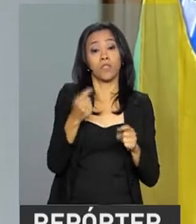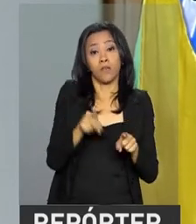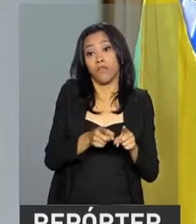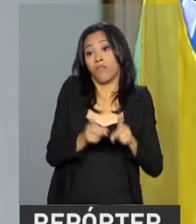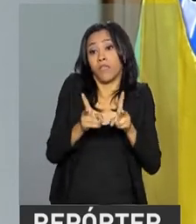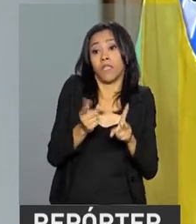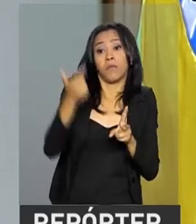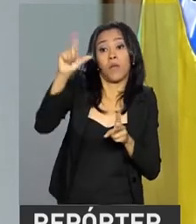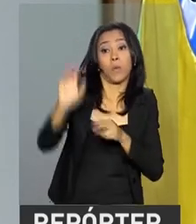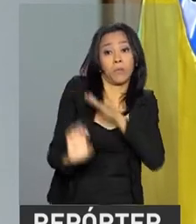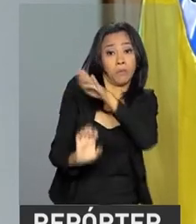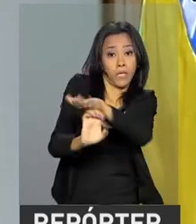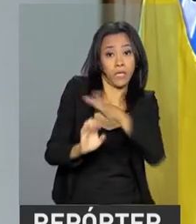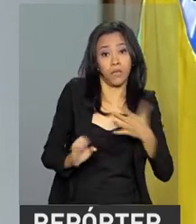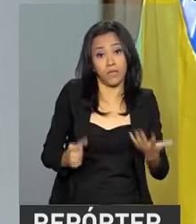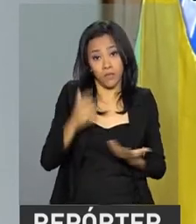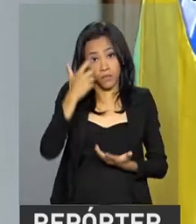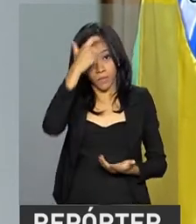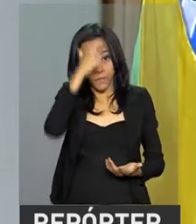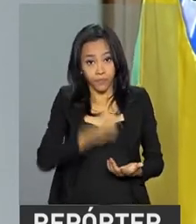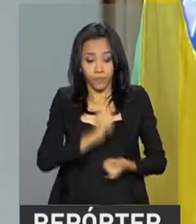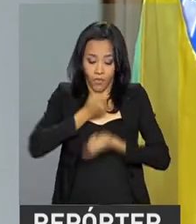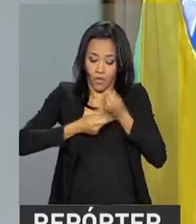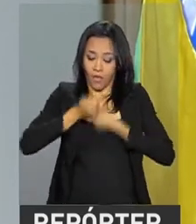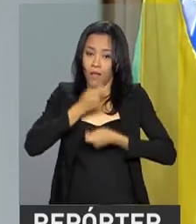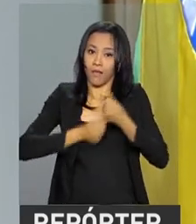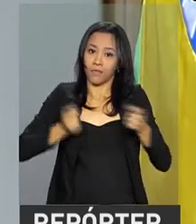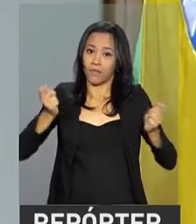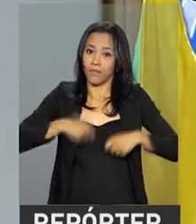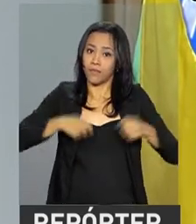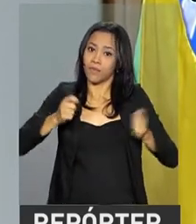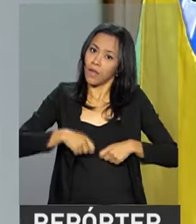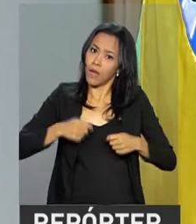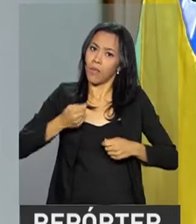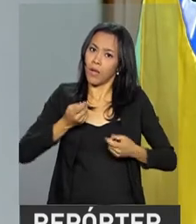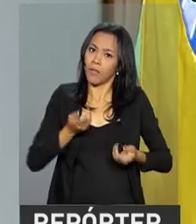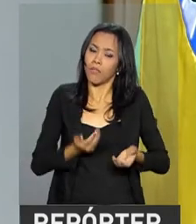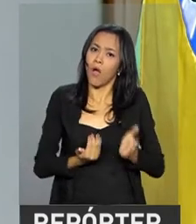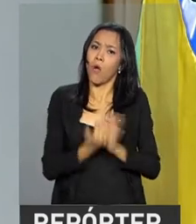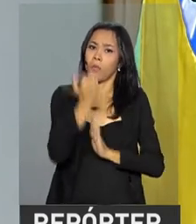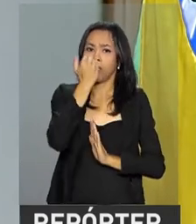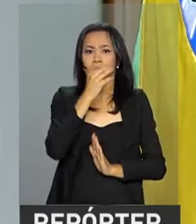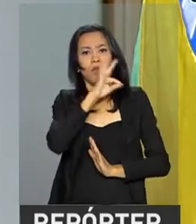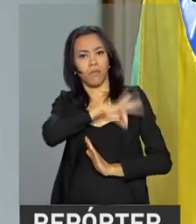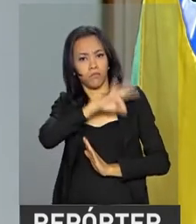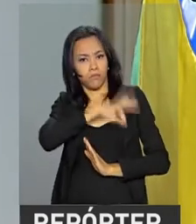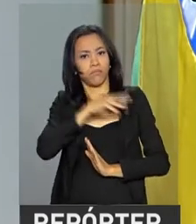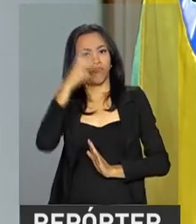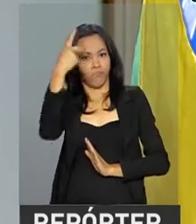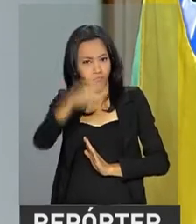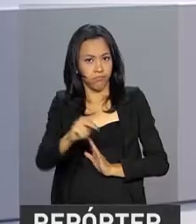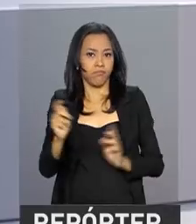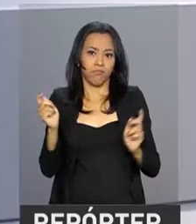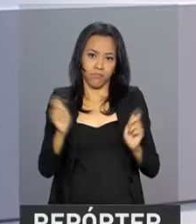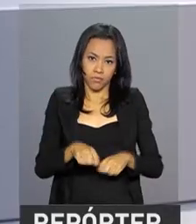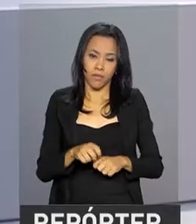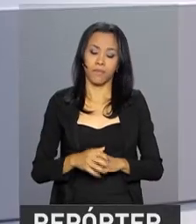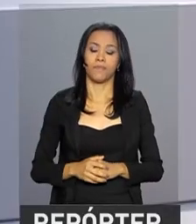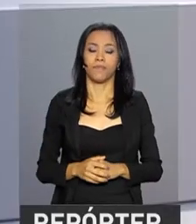formalizados então ele tem toda uma possibilidade de aumentar sua renda aumentar a receita do seu negócio